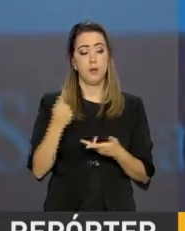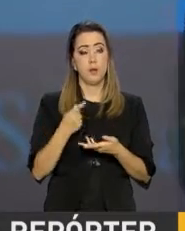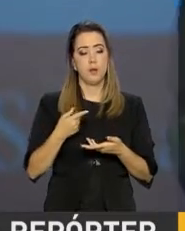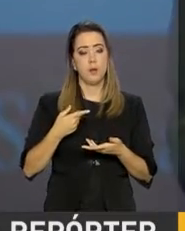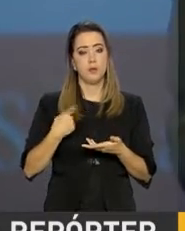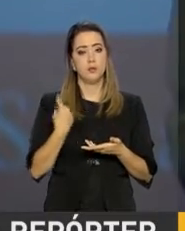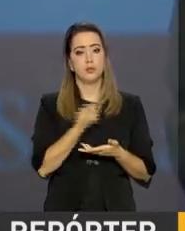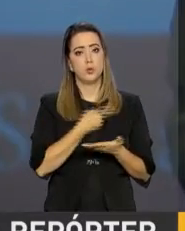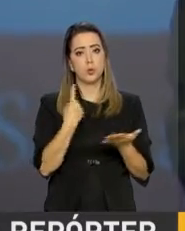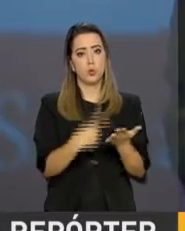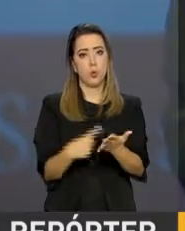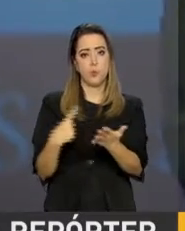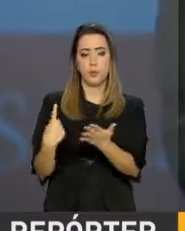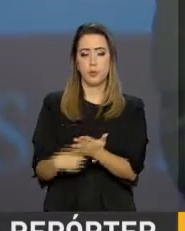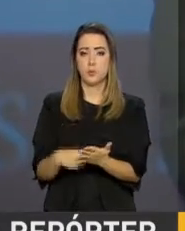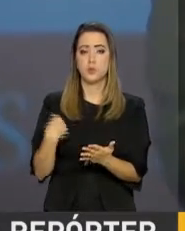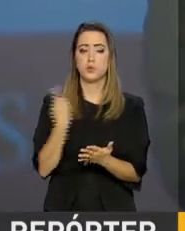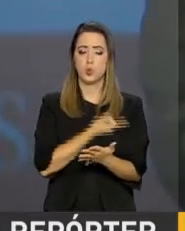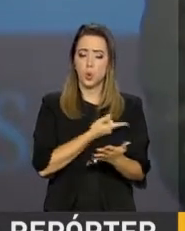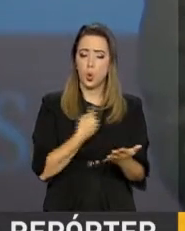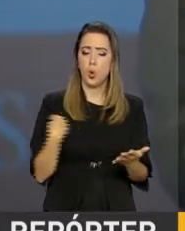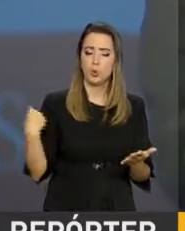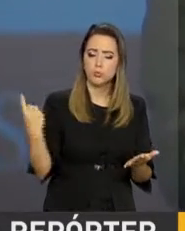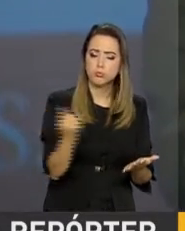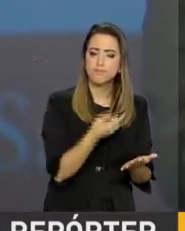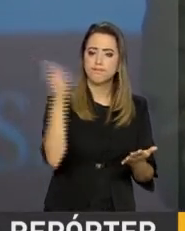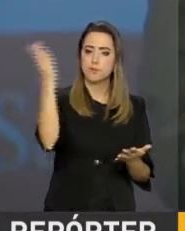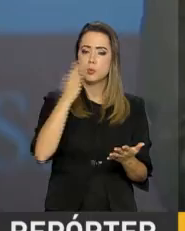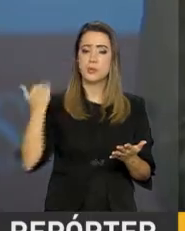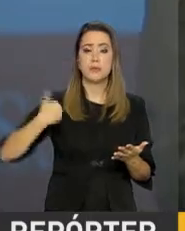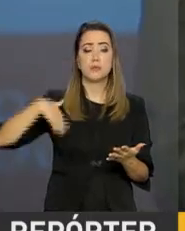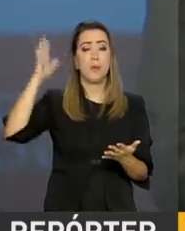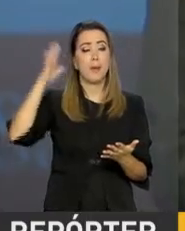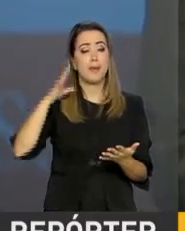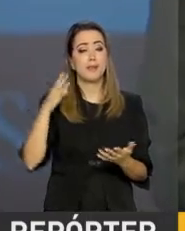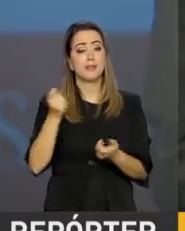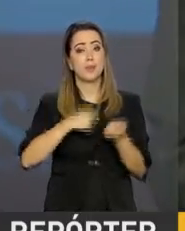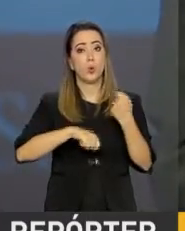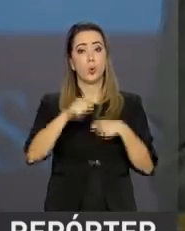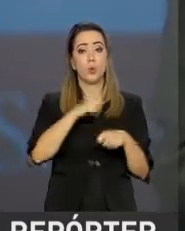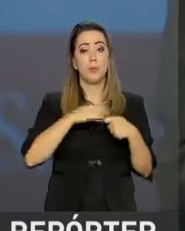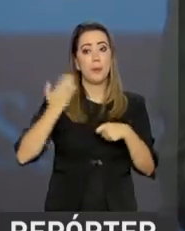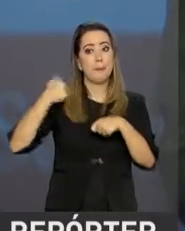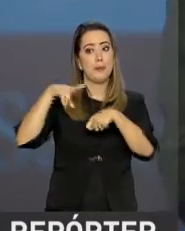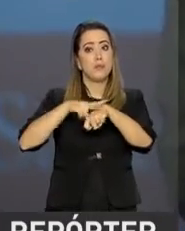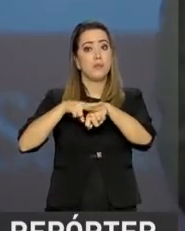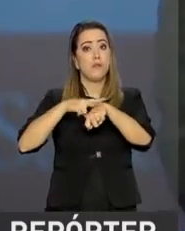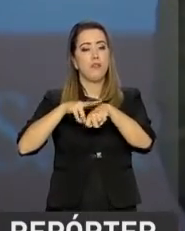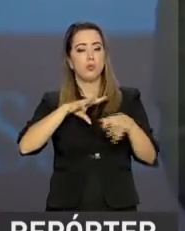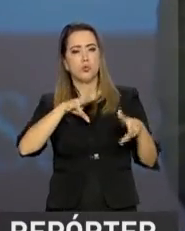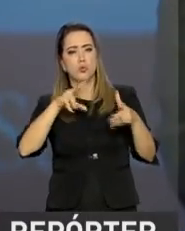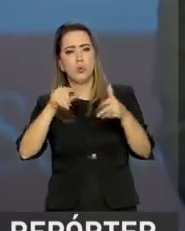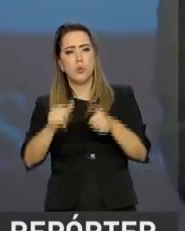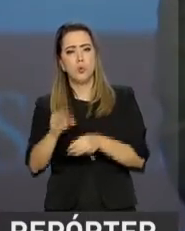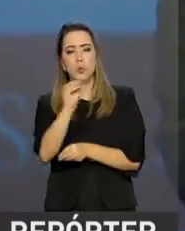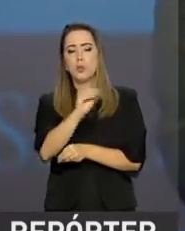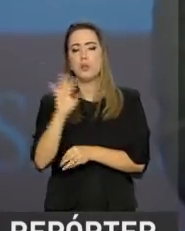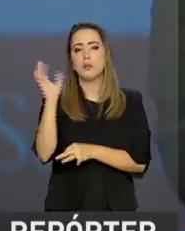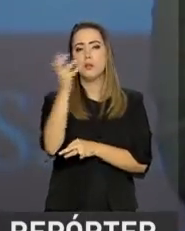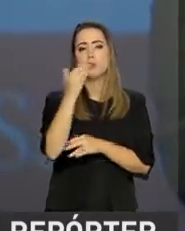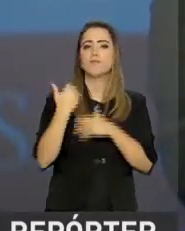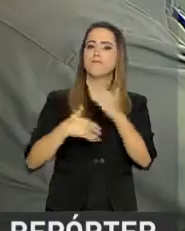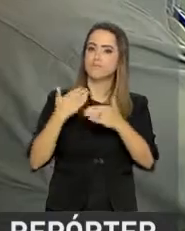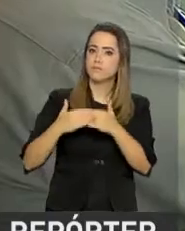honrar esses nossos compromissos porque nós somos uma das economias mais verdes do mundo e haveremos de continuar sendo pelos